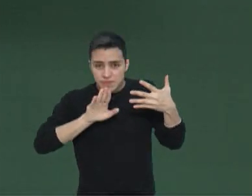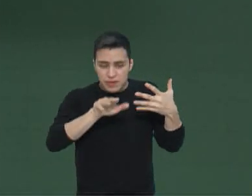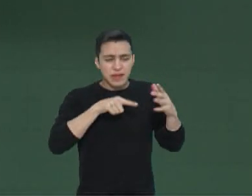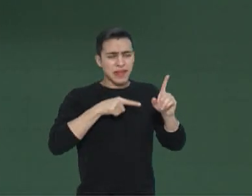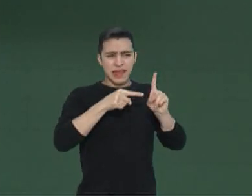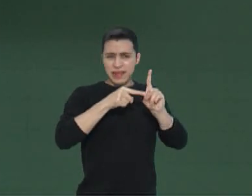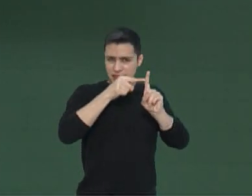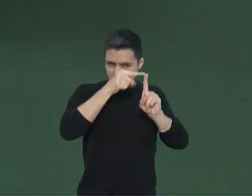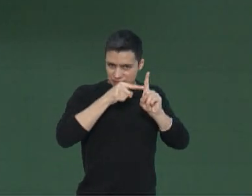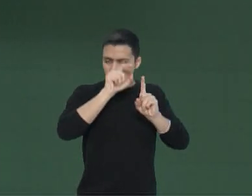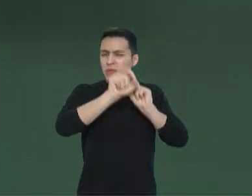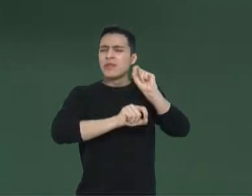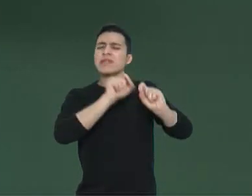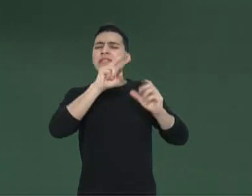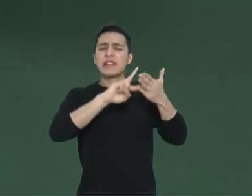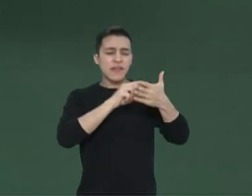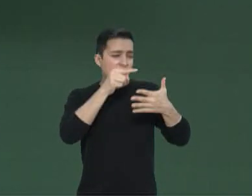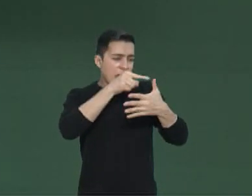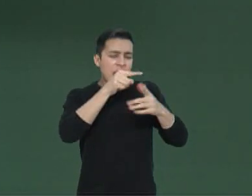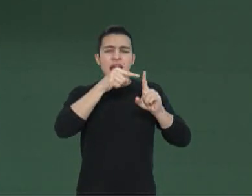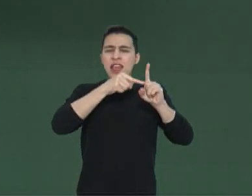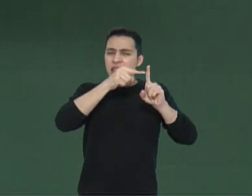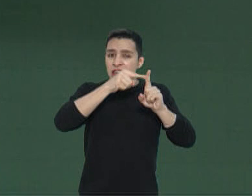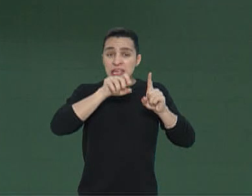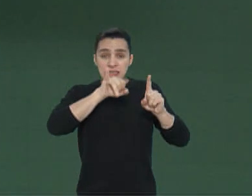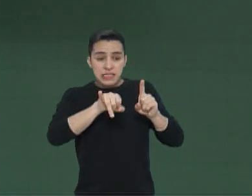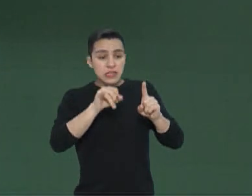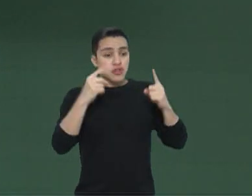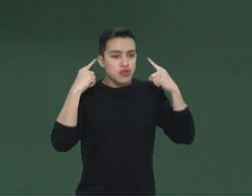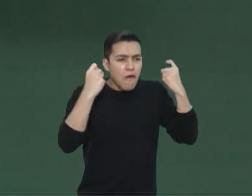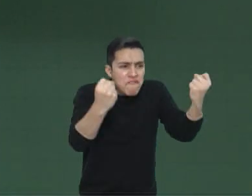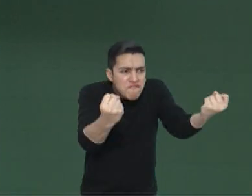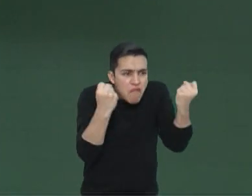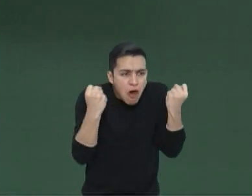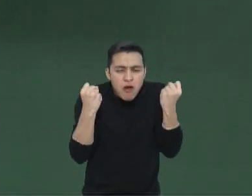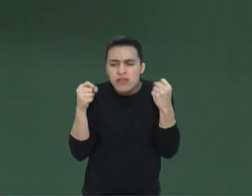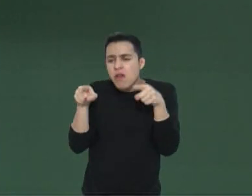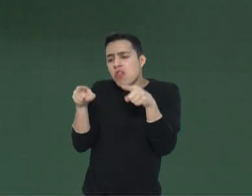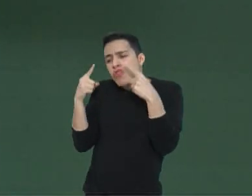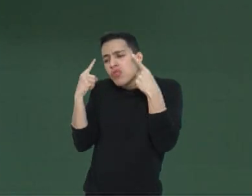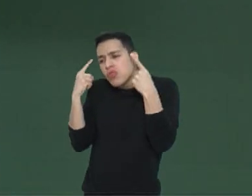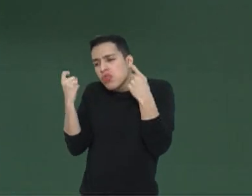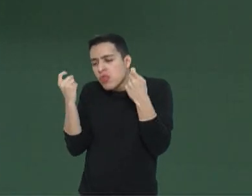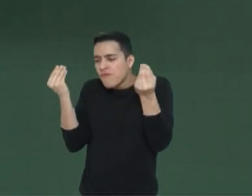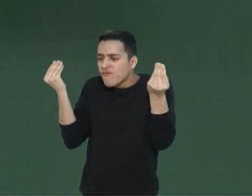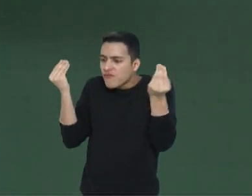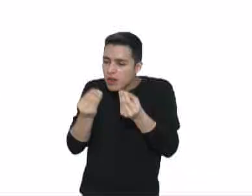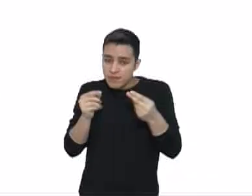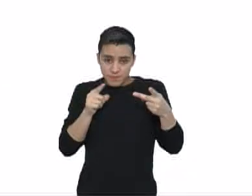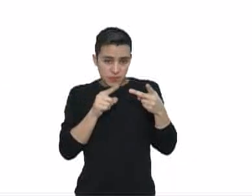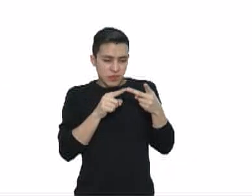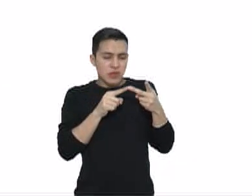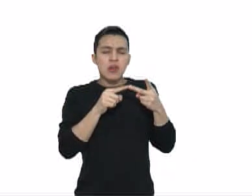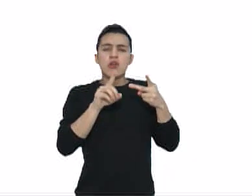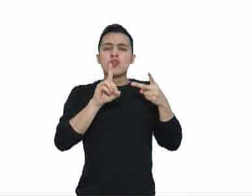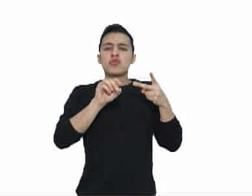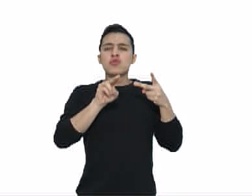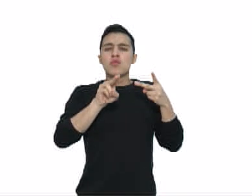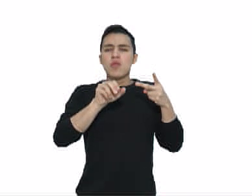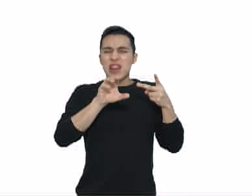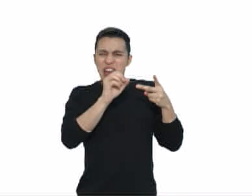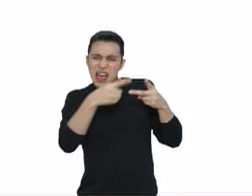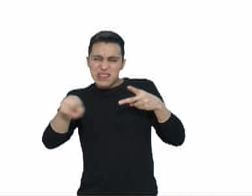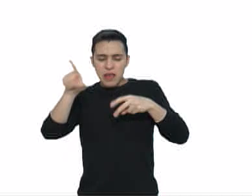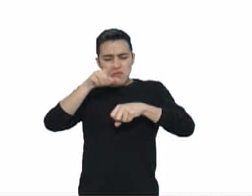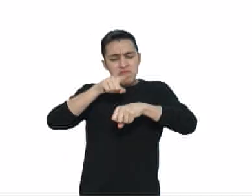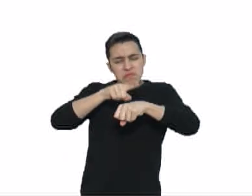Intensidade é o parâmetro que vai dizer se o som é forte ou se ele é mais fraco. Duração vai dizer